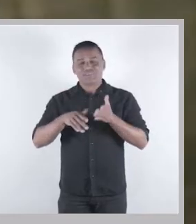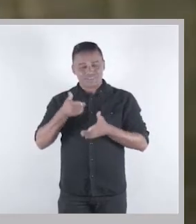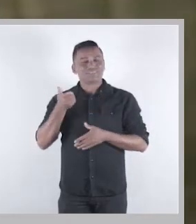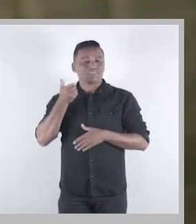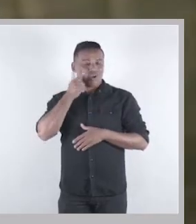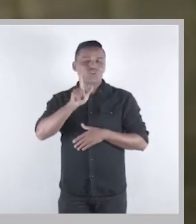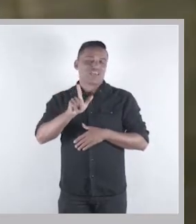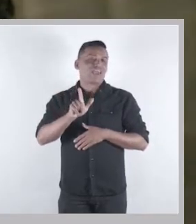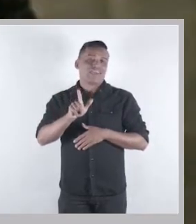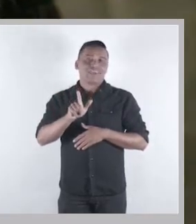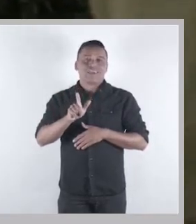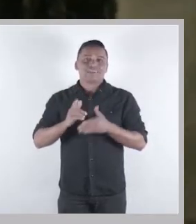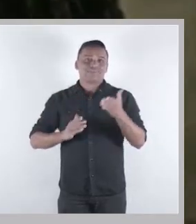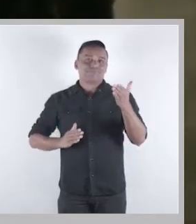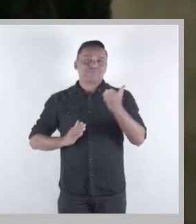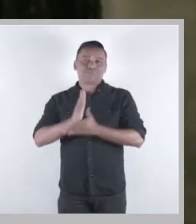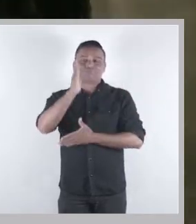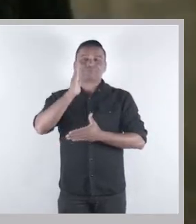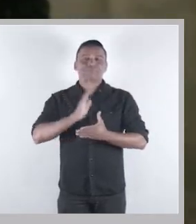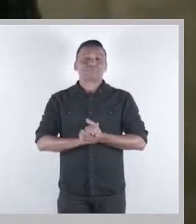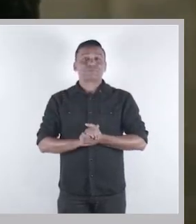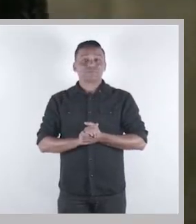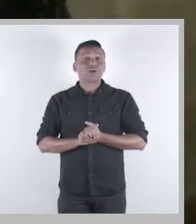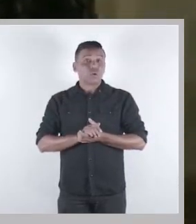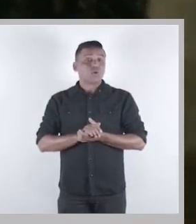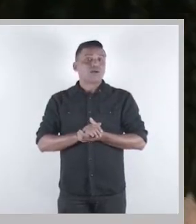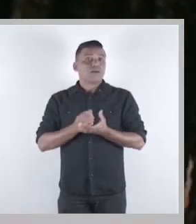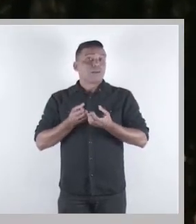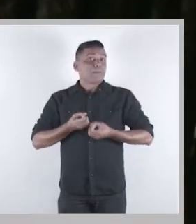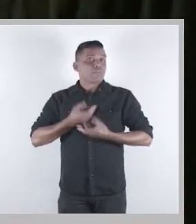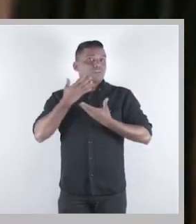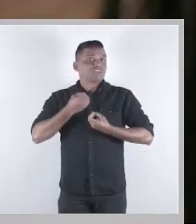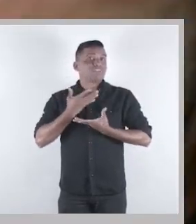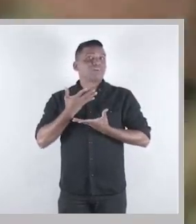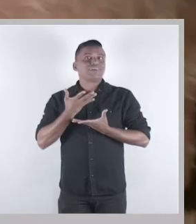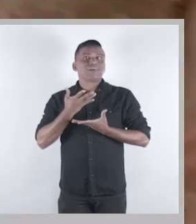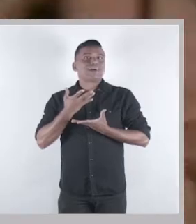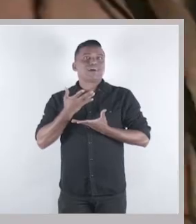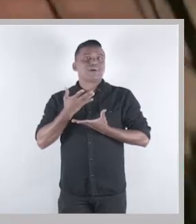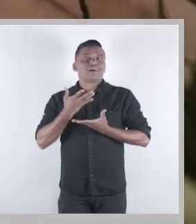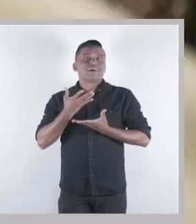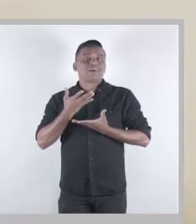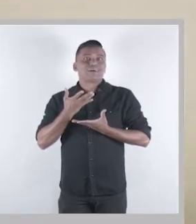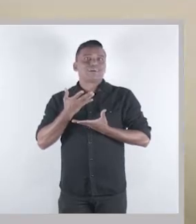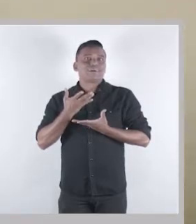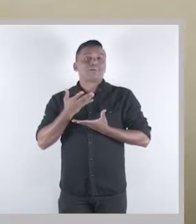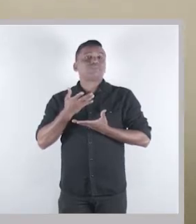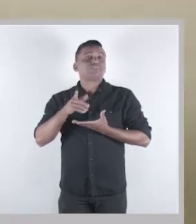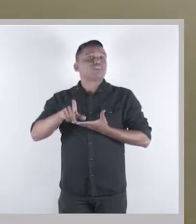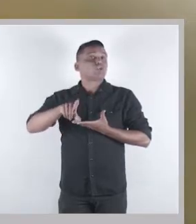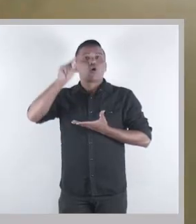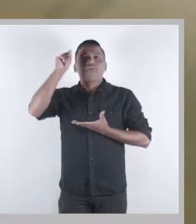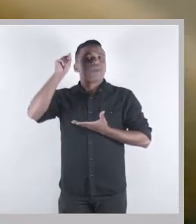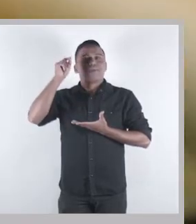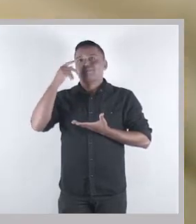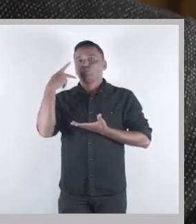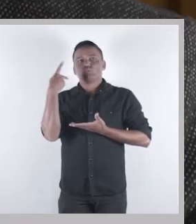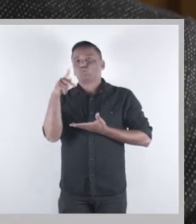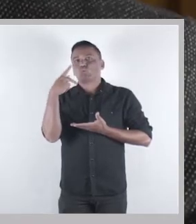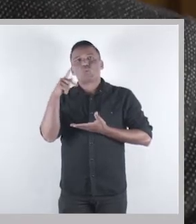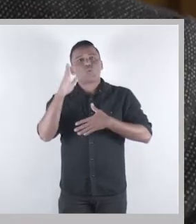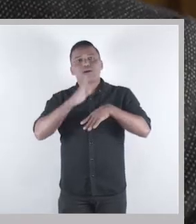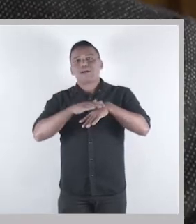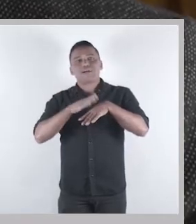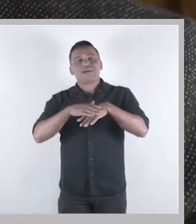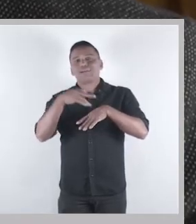sair eu gostaria que você escolhesse alguma alguma poesia para falar para gente desse trabalho que você